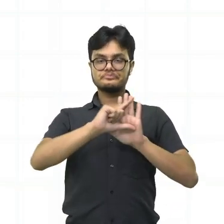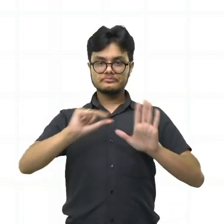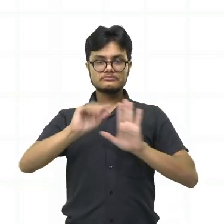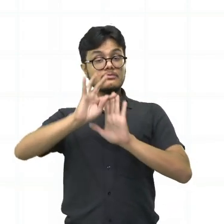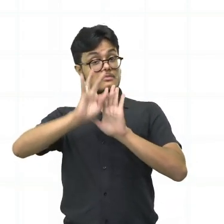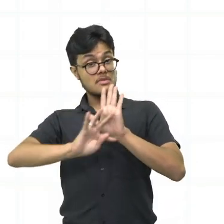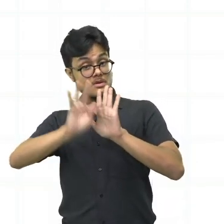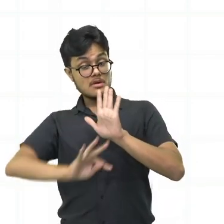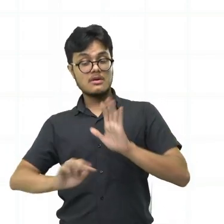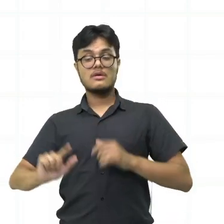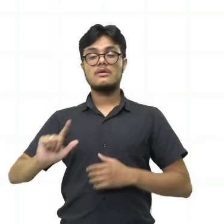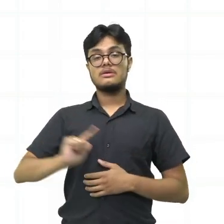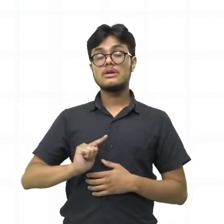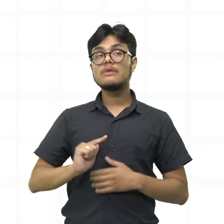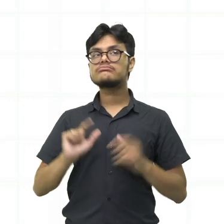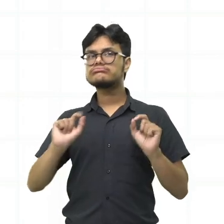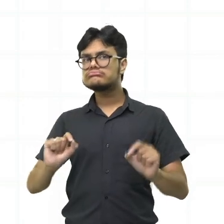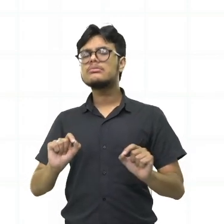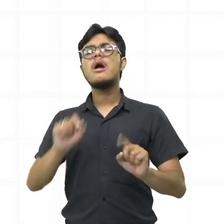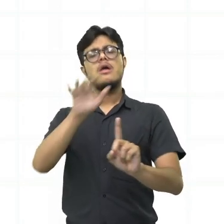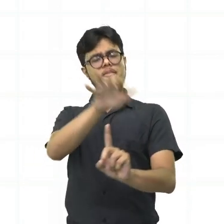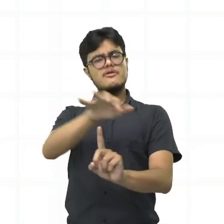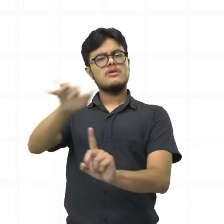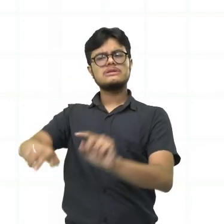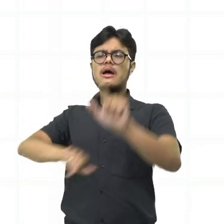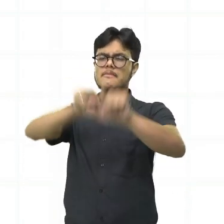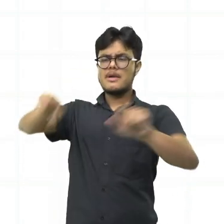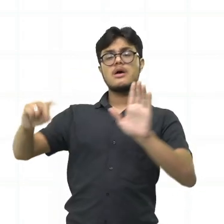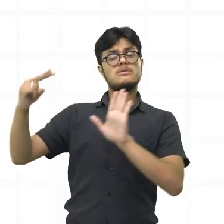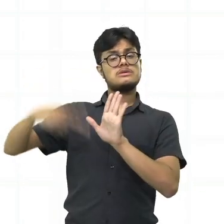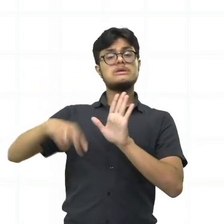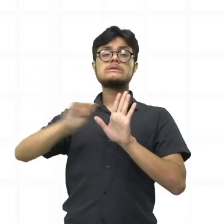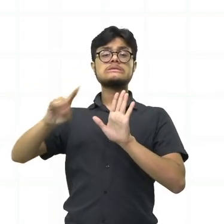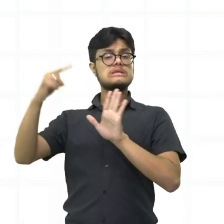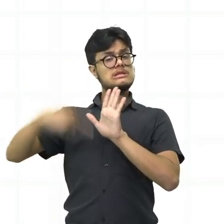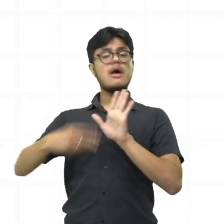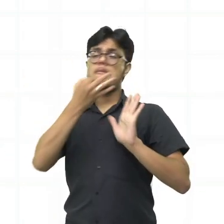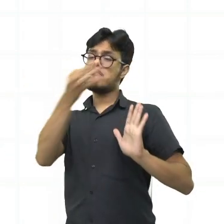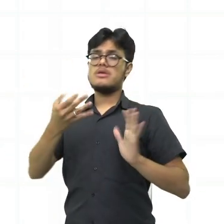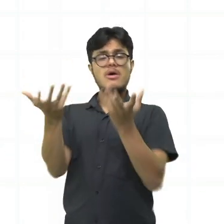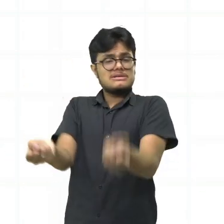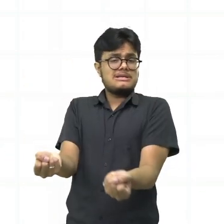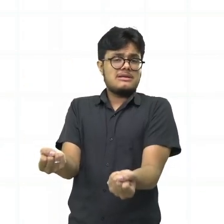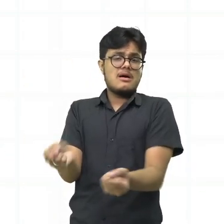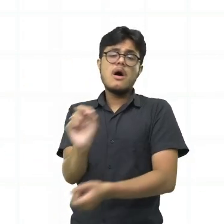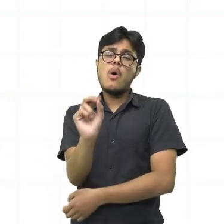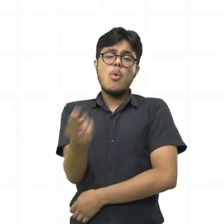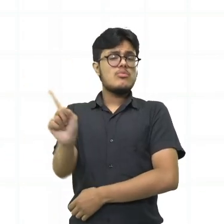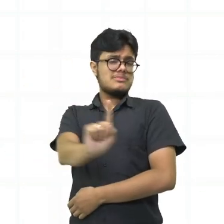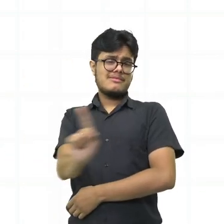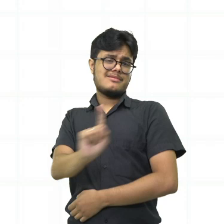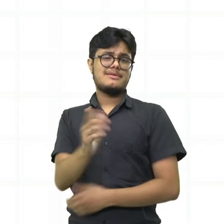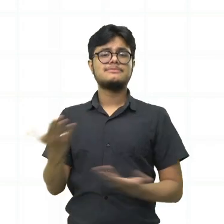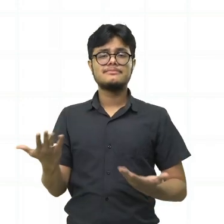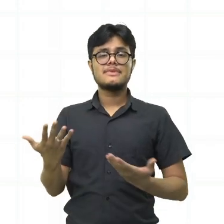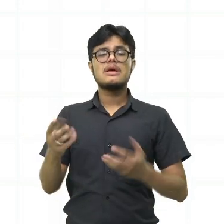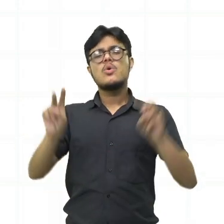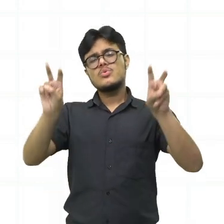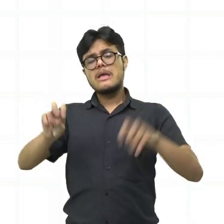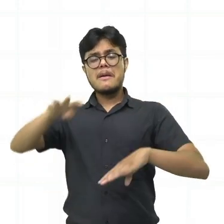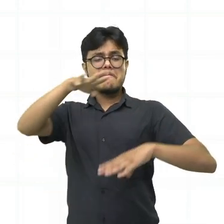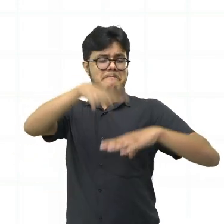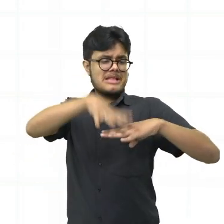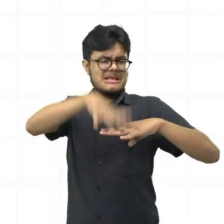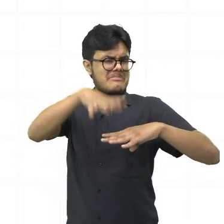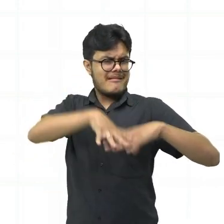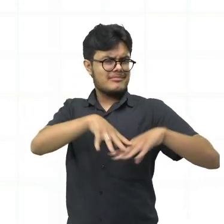fazer o quê? Ele vai convencer os leitores da sua visão, né? Sobre uma temática em